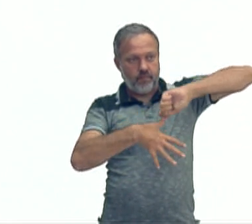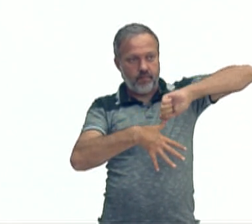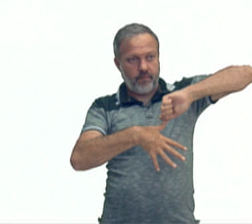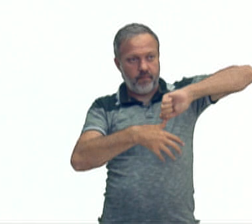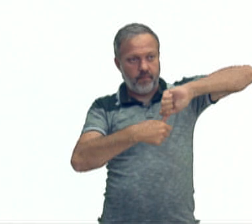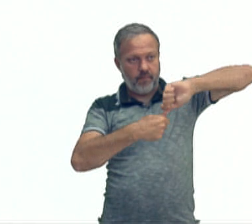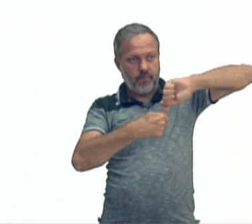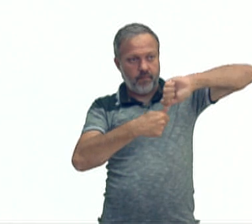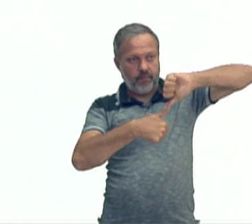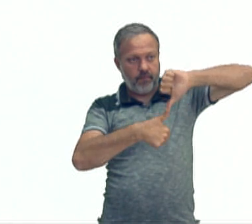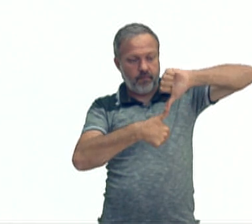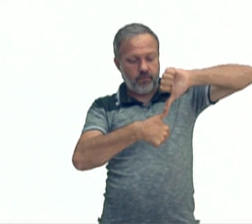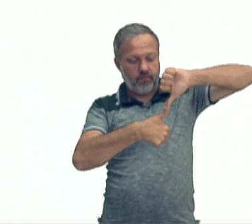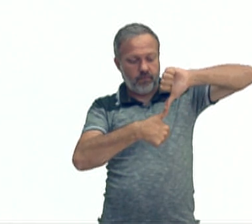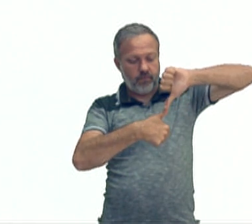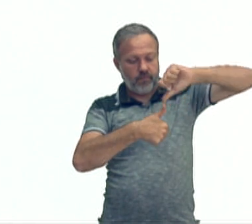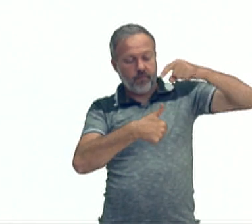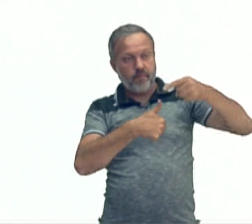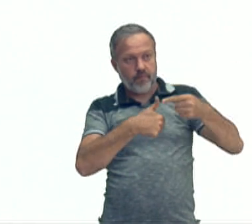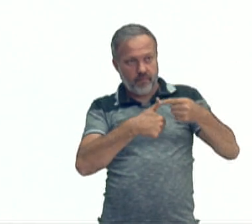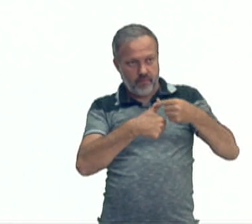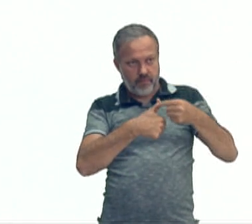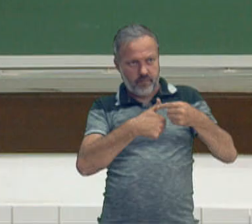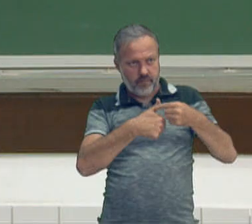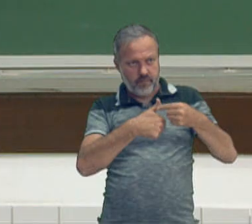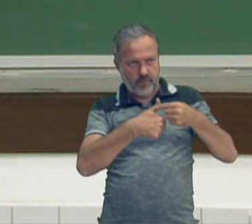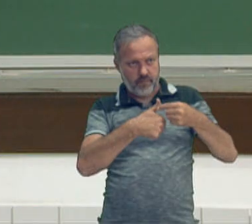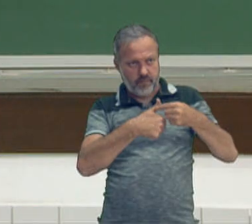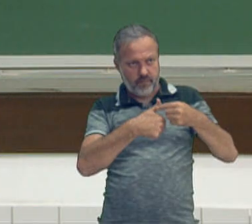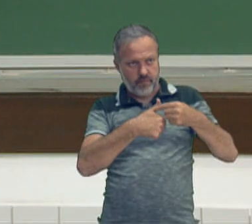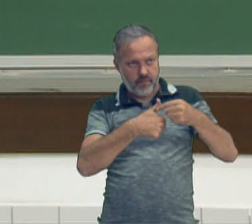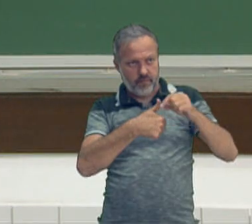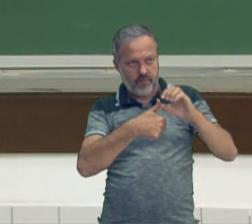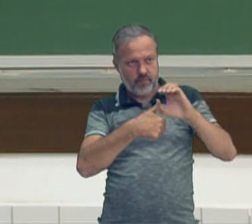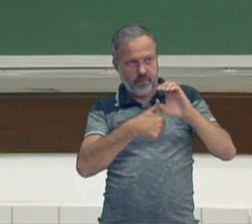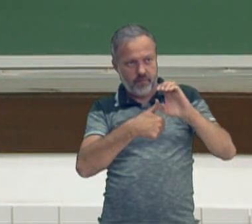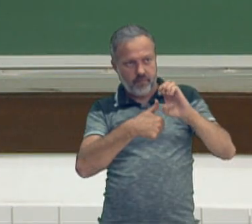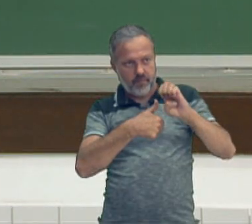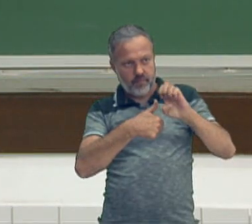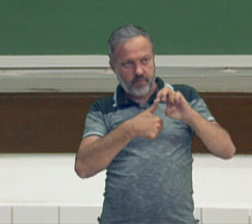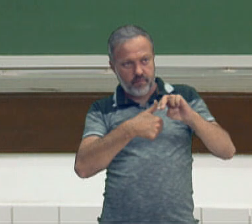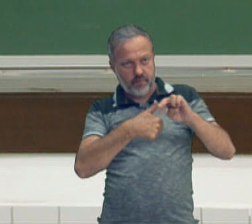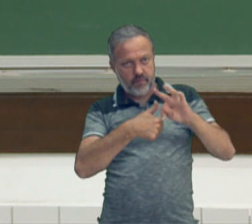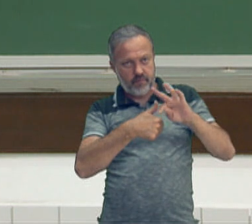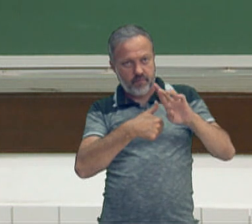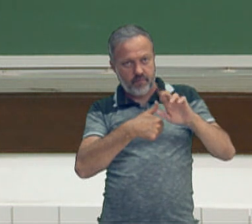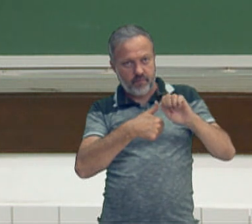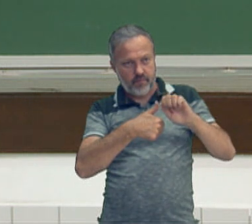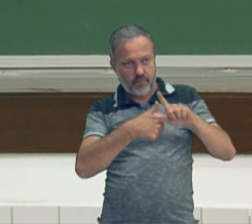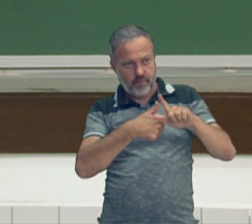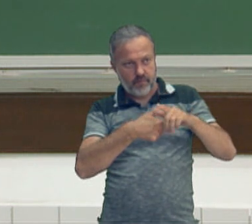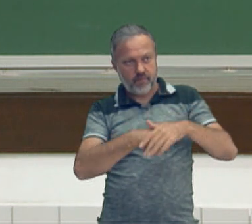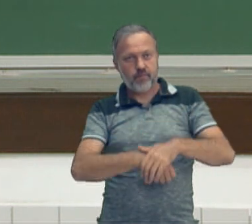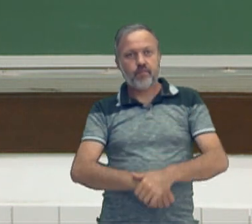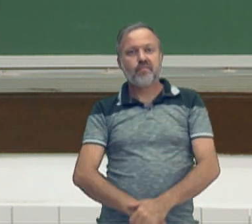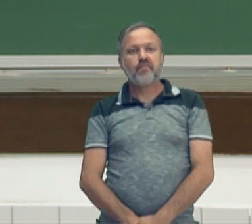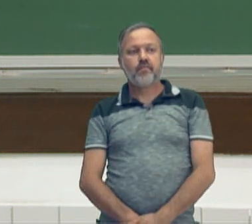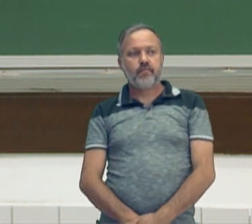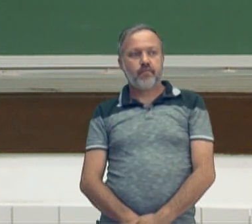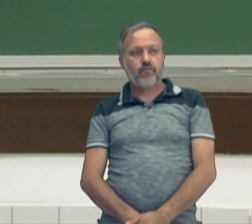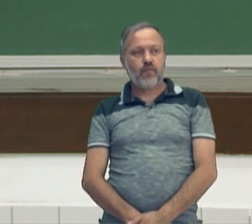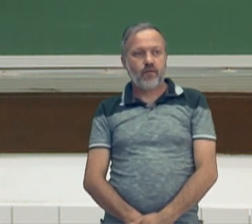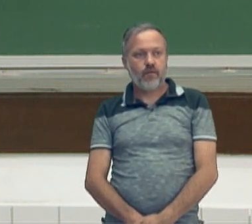insular, onde teria ali Cuba como uma ilha de destaque. Beleza? Bom, vou colocar tudo aqui,